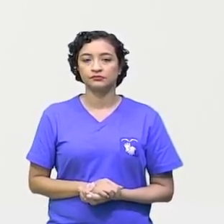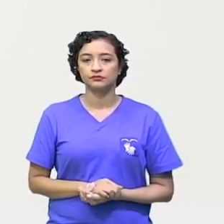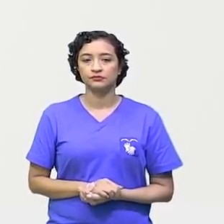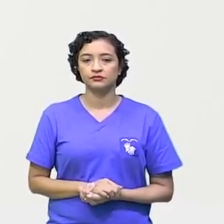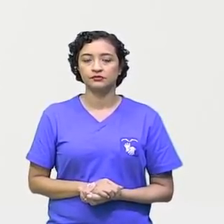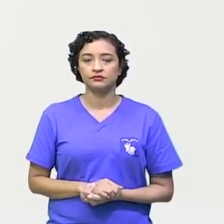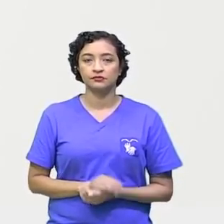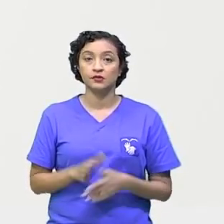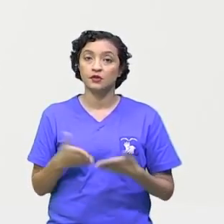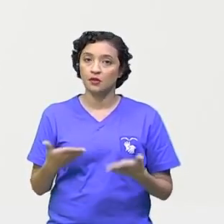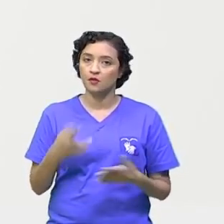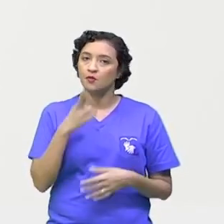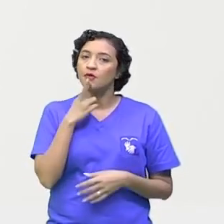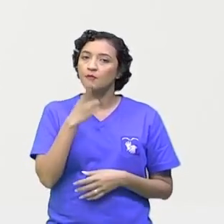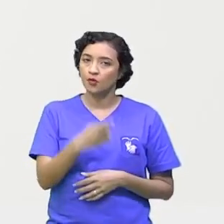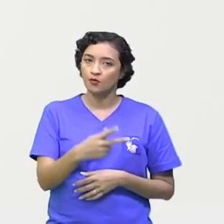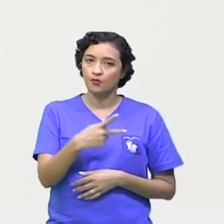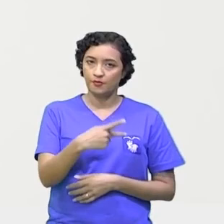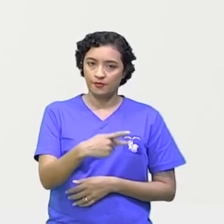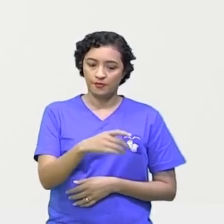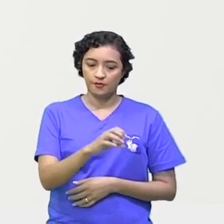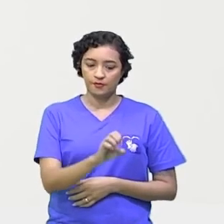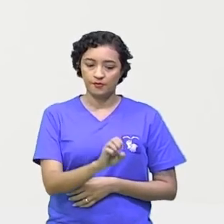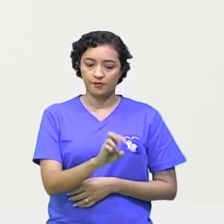46. Então, perímetro